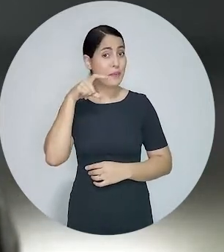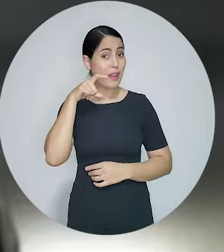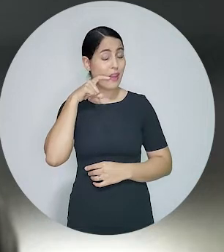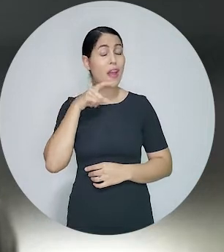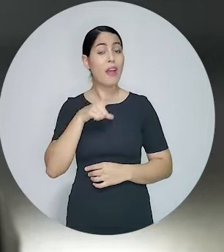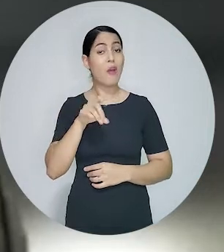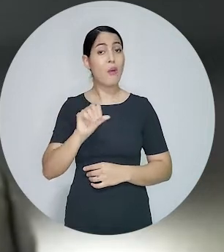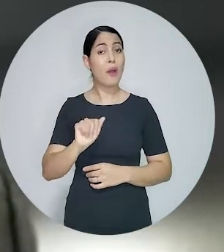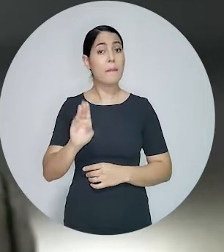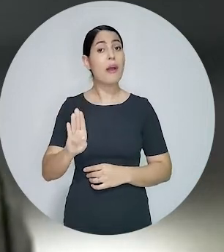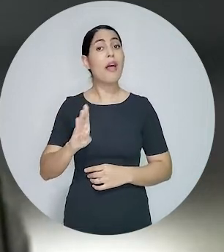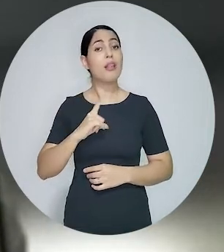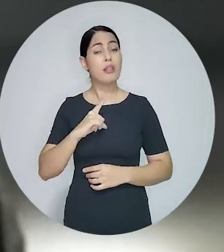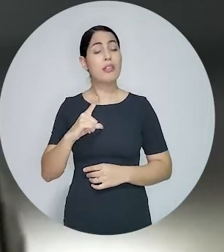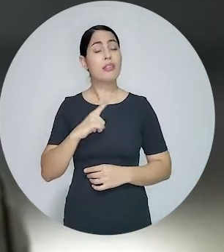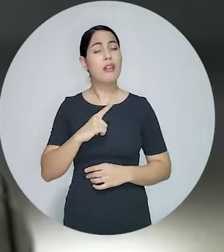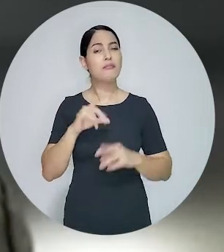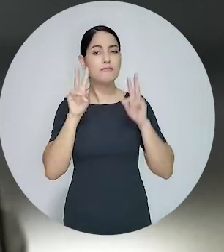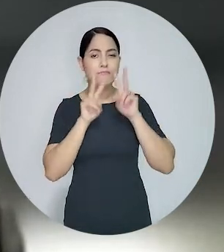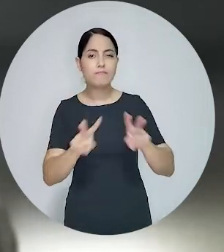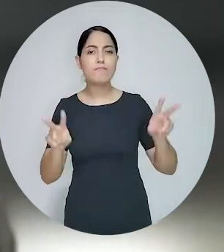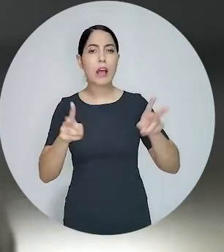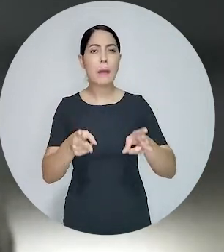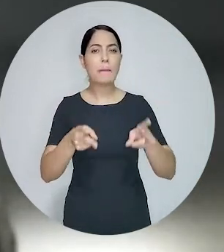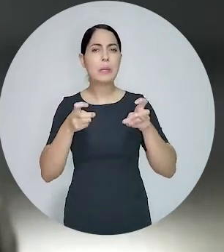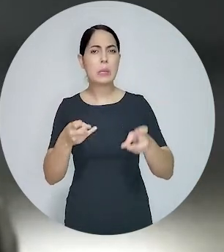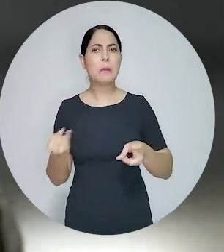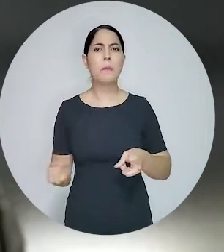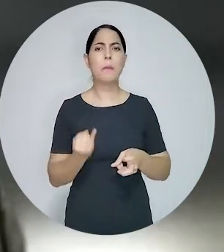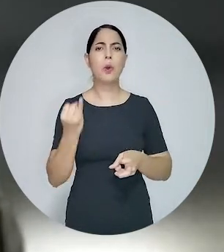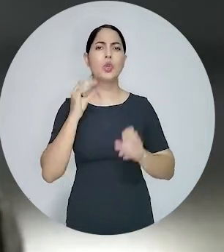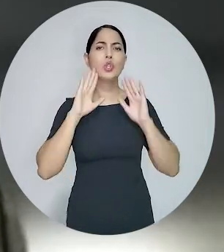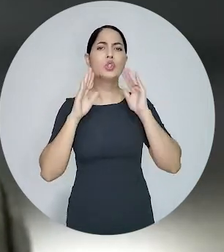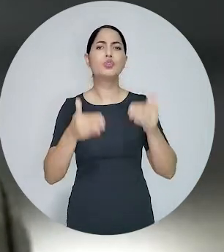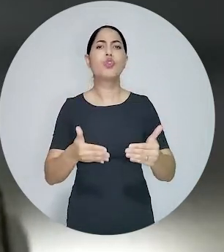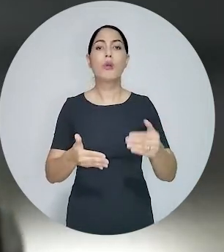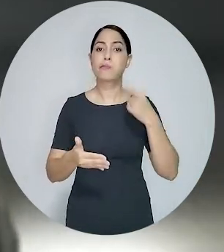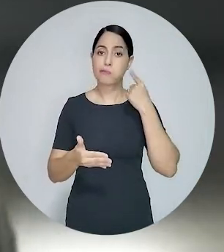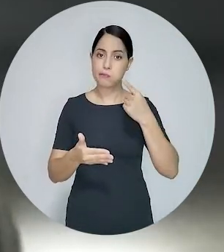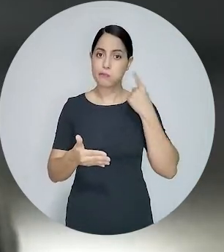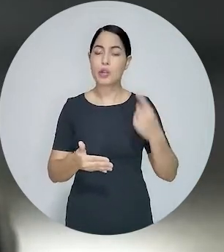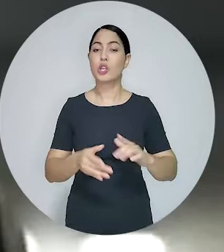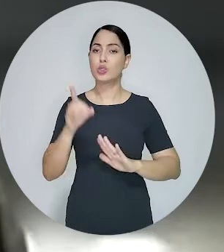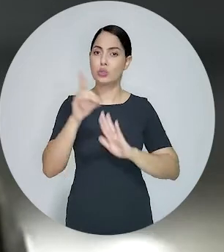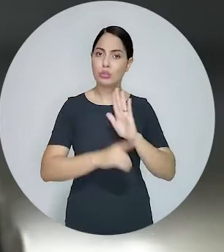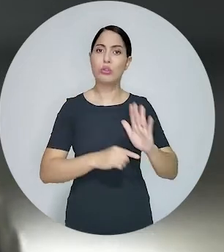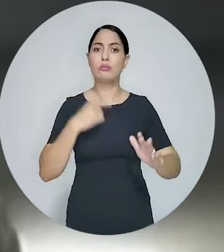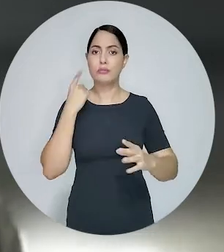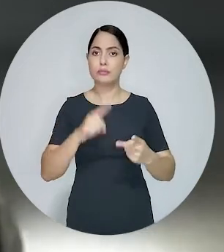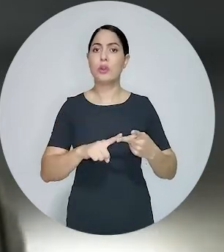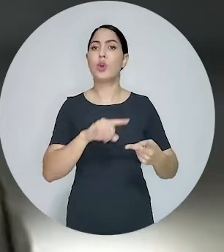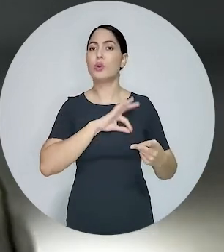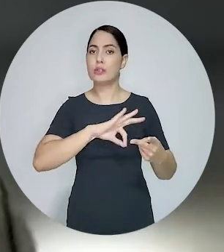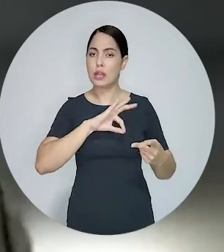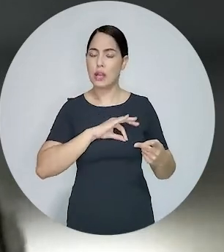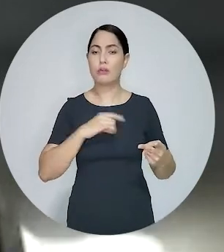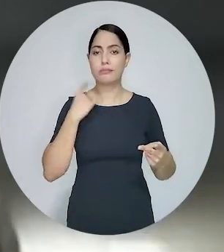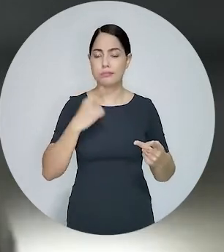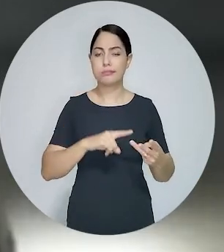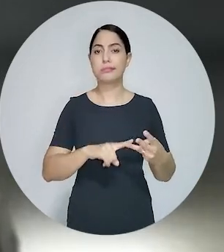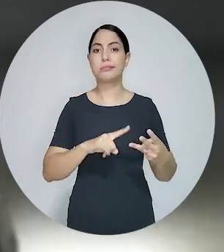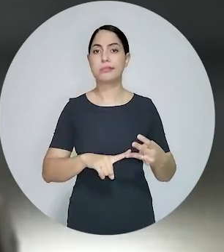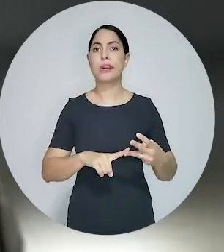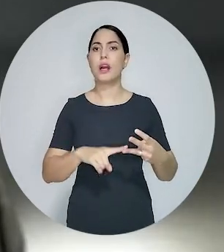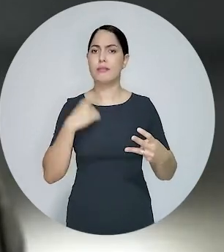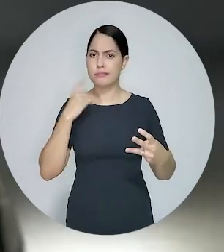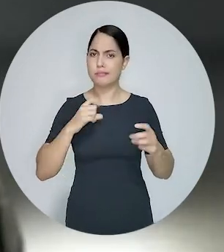da advocacia voltada para a advocacia, quer fazer uma gestão focada em prerrogativas, em honorários,